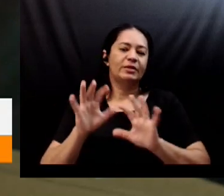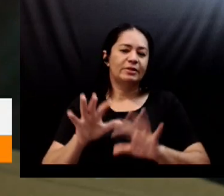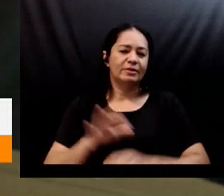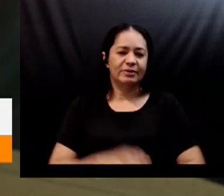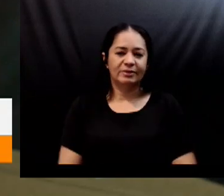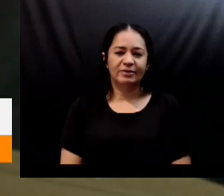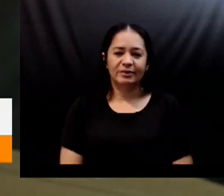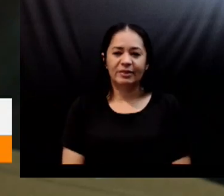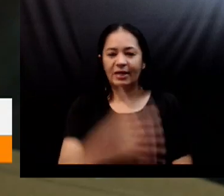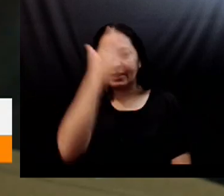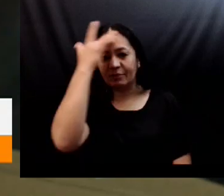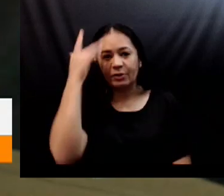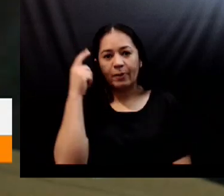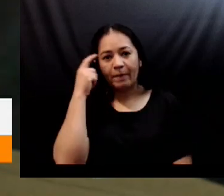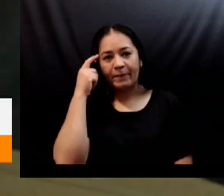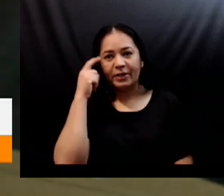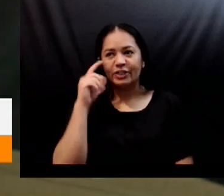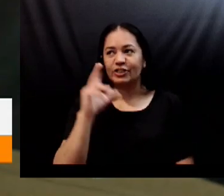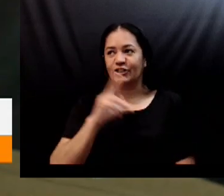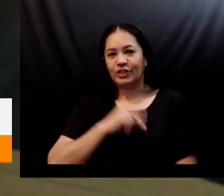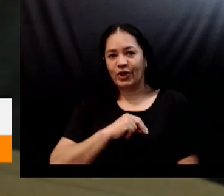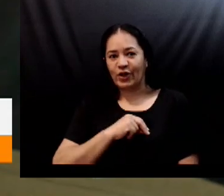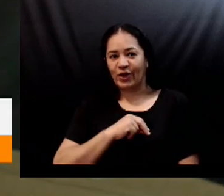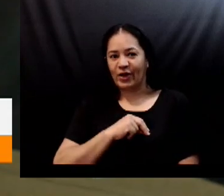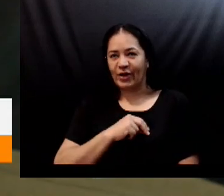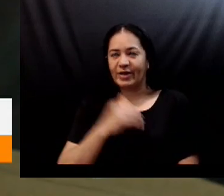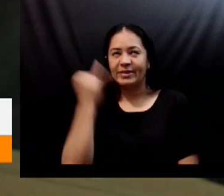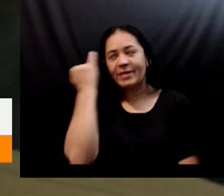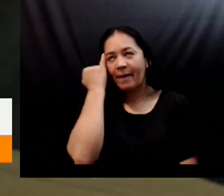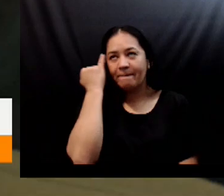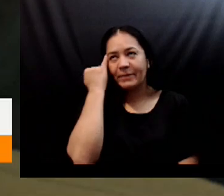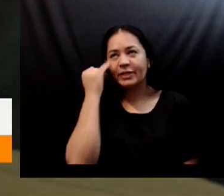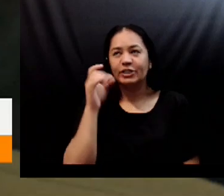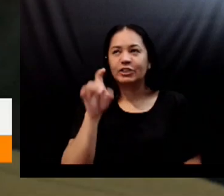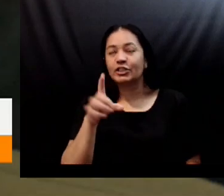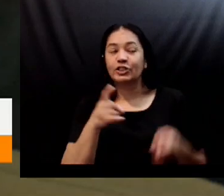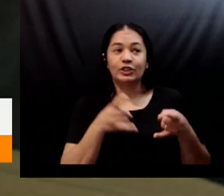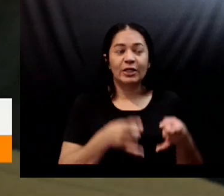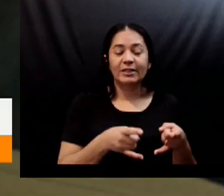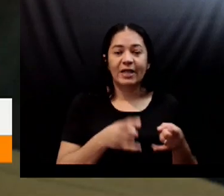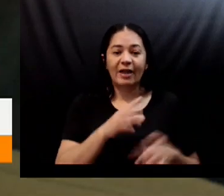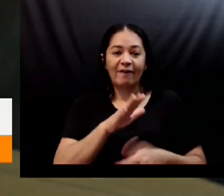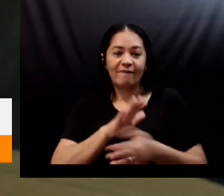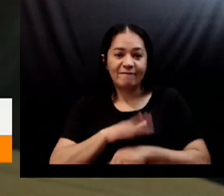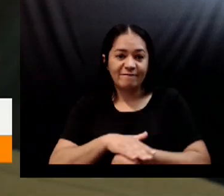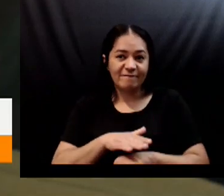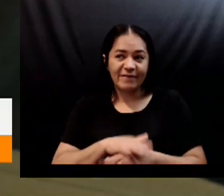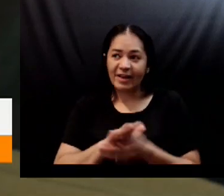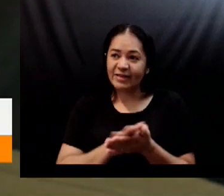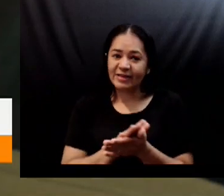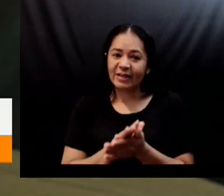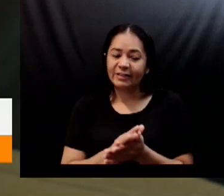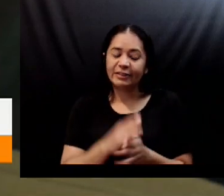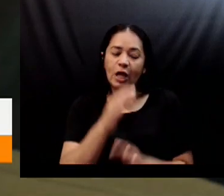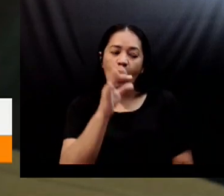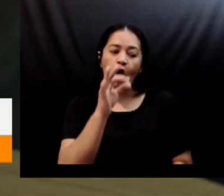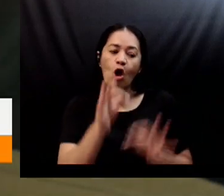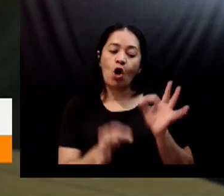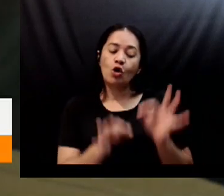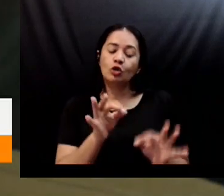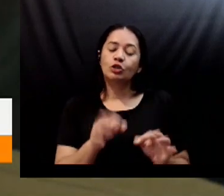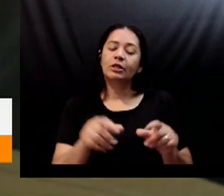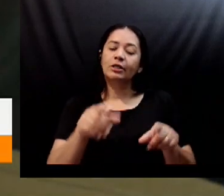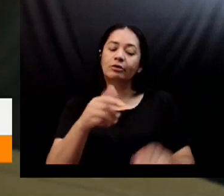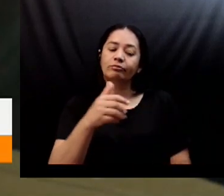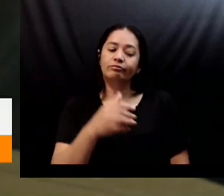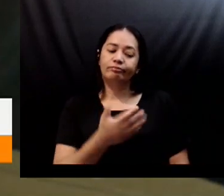assim, nossa, preguiçoso, vai ficar na cama, não vai fazer nada. O julgamento também traz um grande